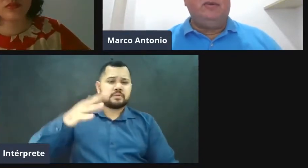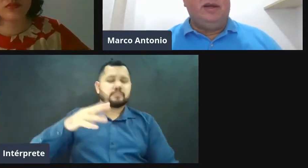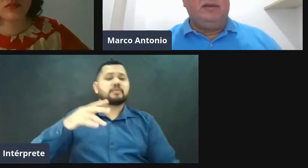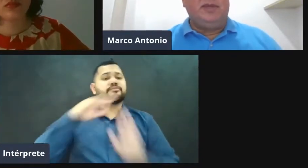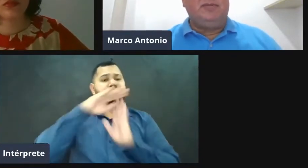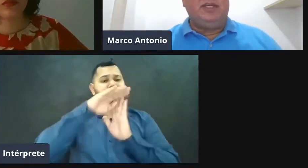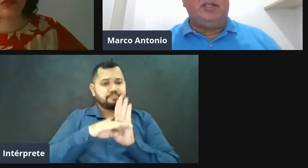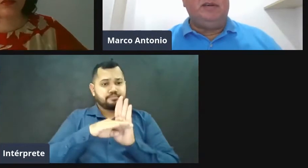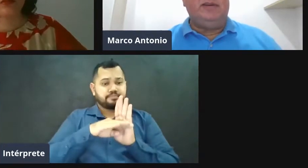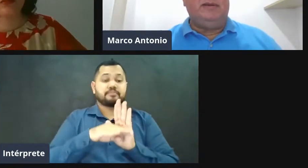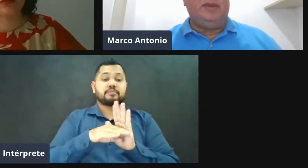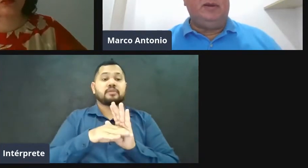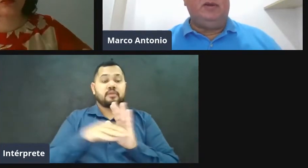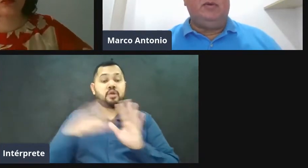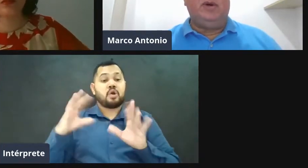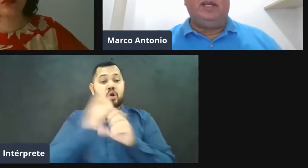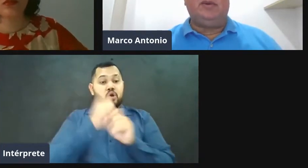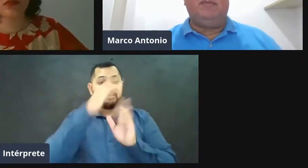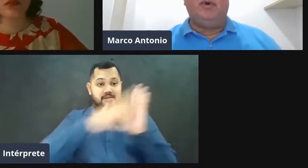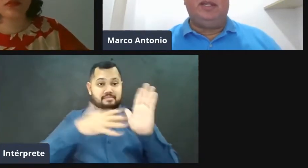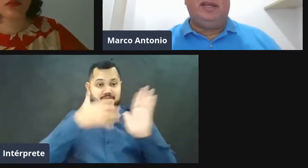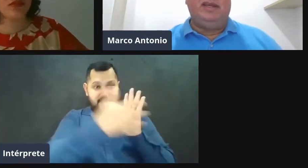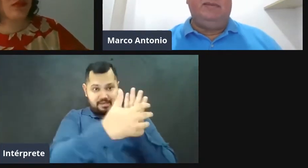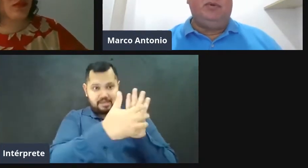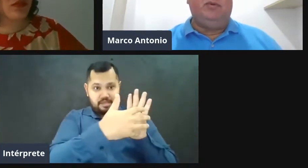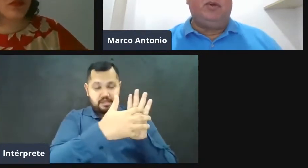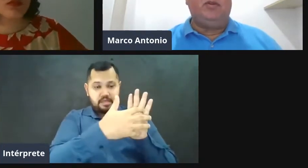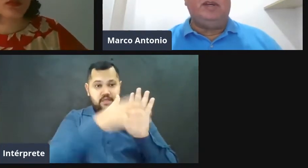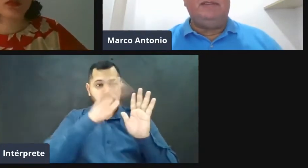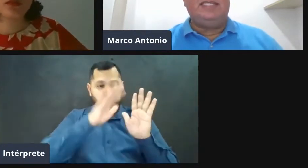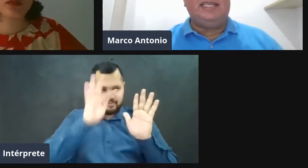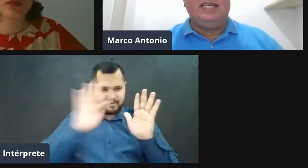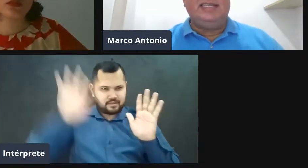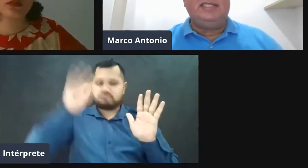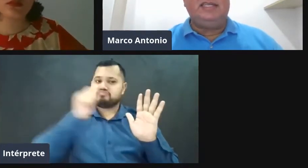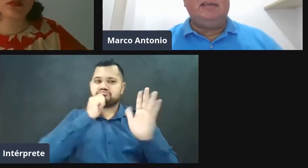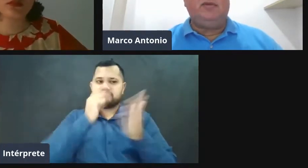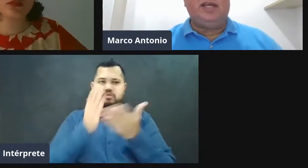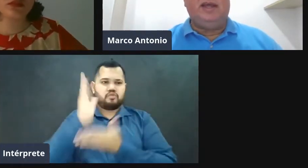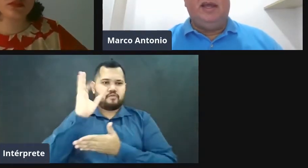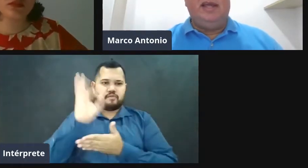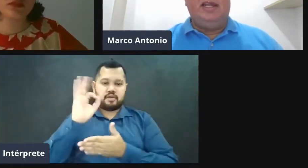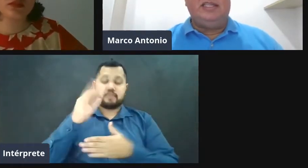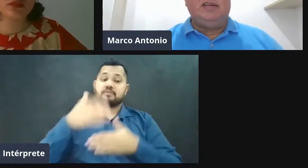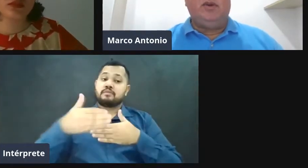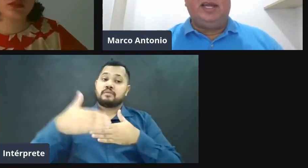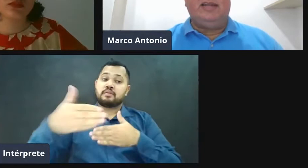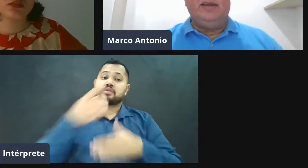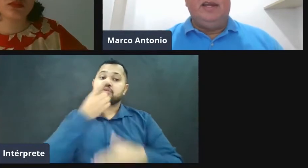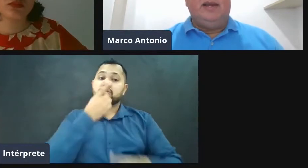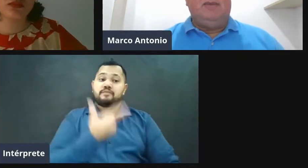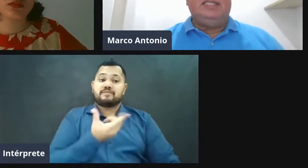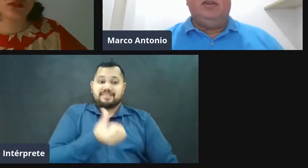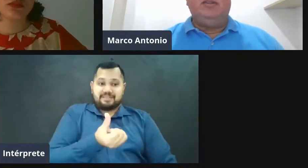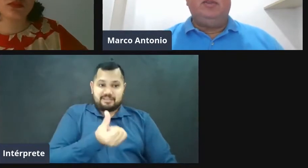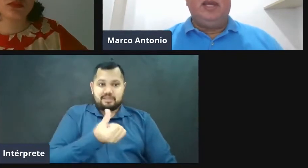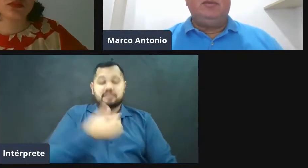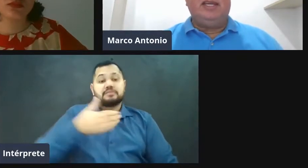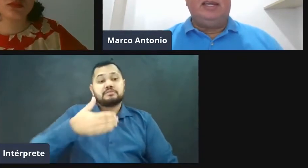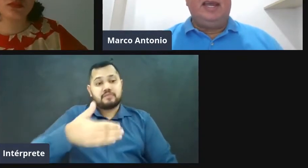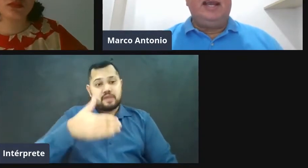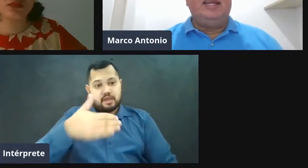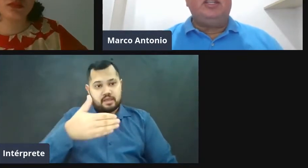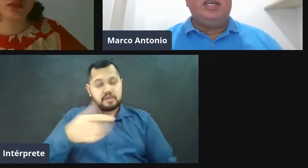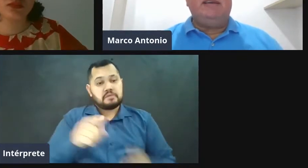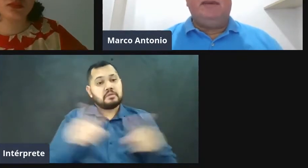foi votado. A perspectiva que o Congresso aponta é que, por volta do dia 26, ele seja votado. Mas nós